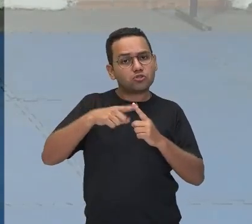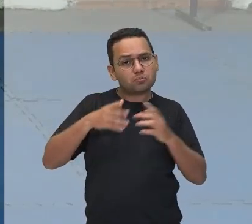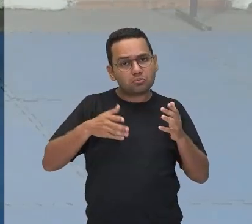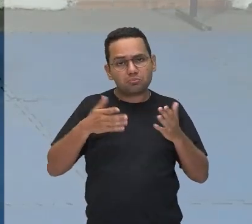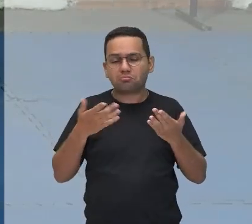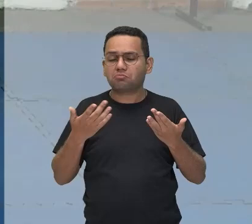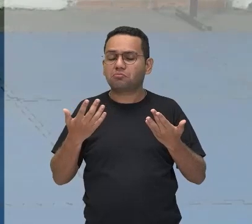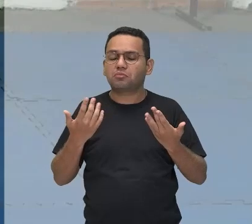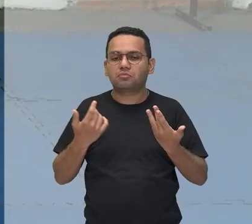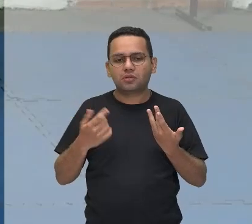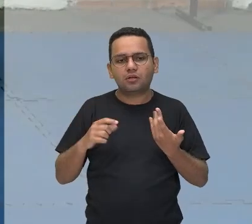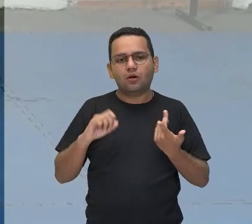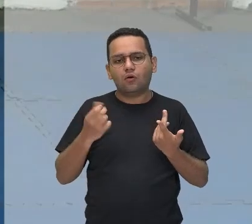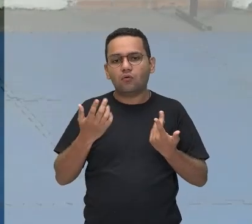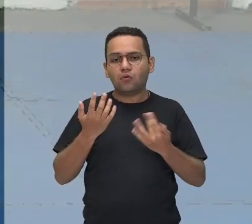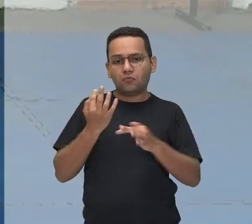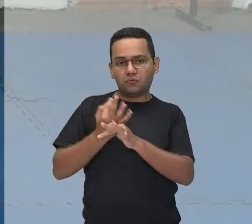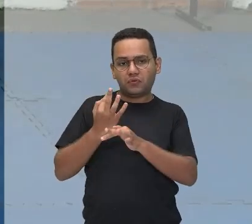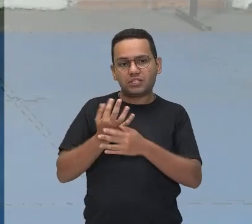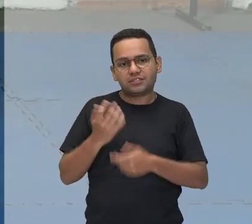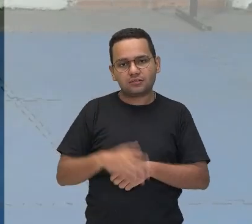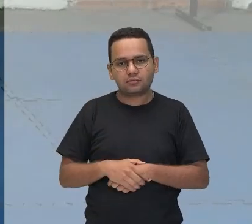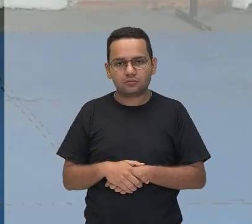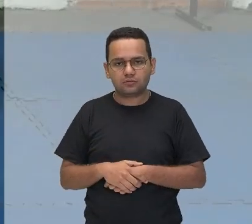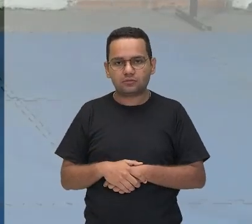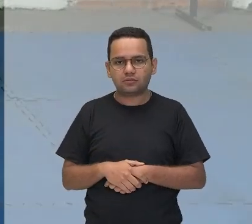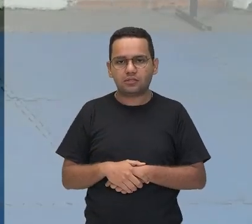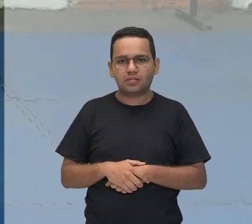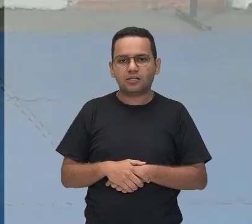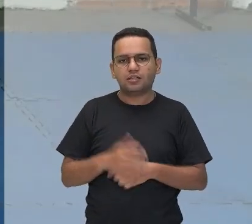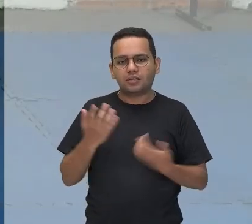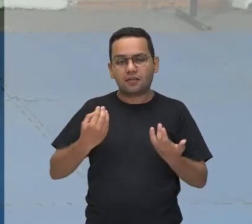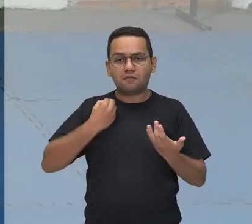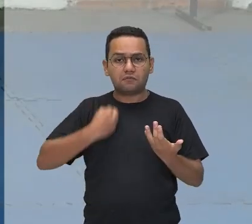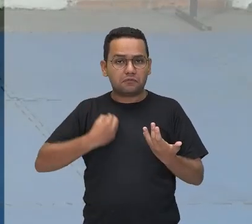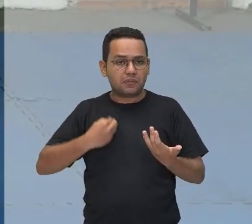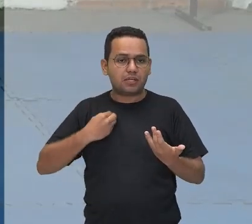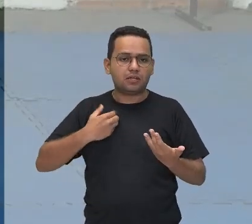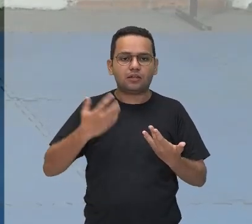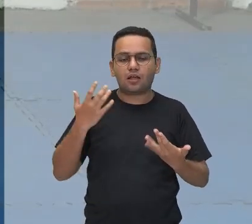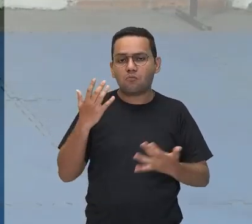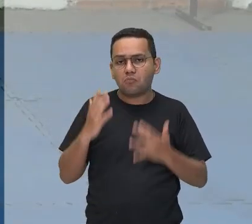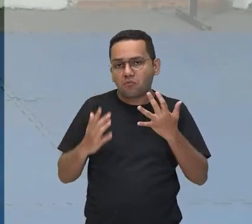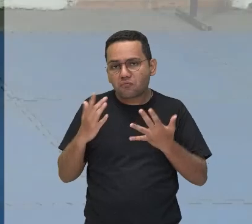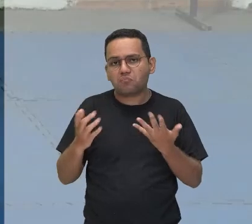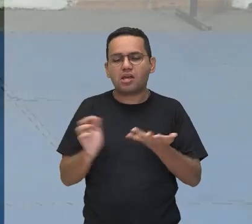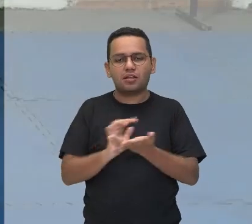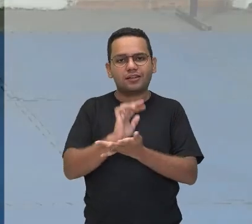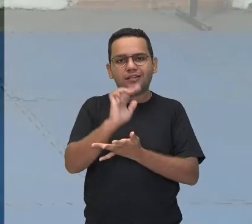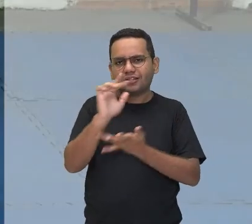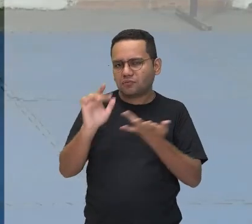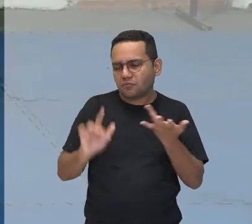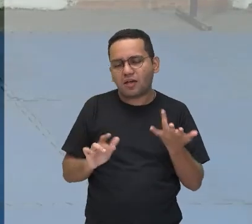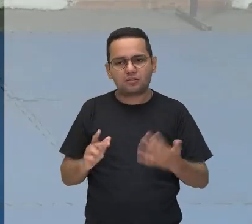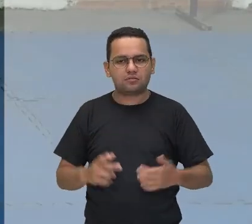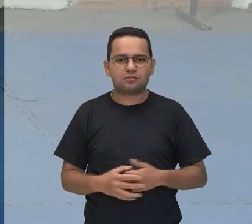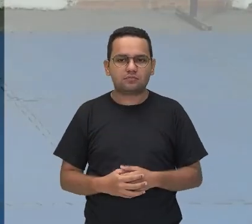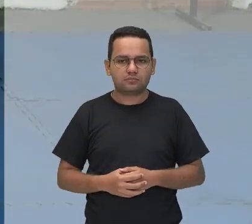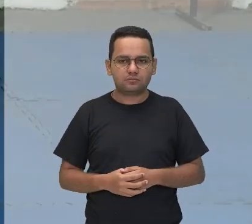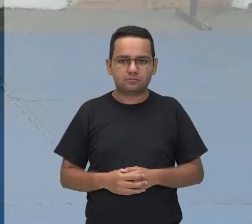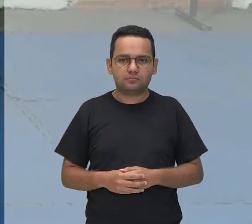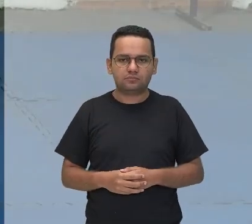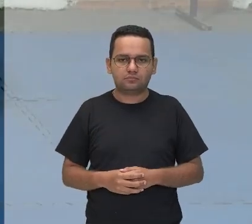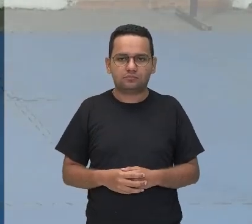que tem física no Karatê, tem biomecânica, tem anatomia, ou seja, inúmeros outros valores, mas o